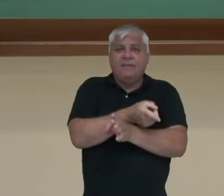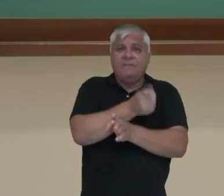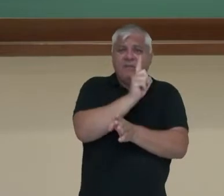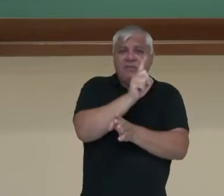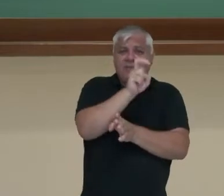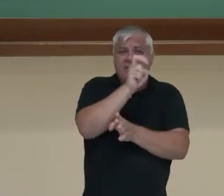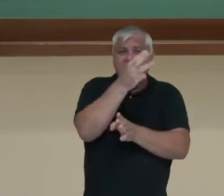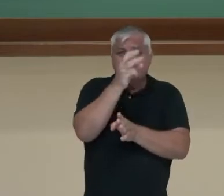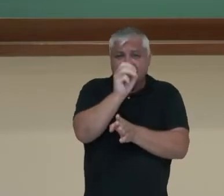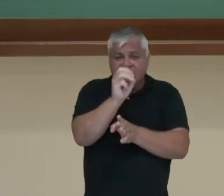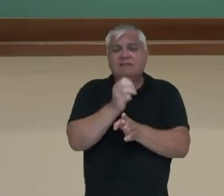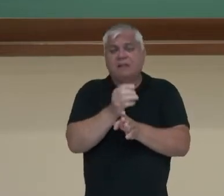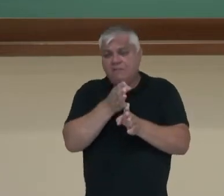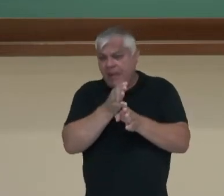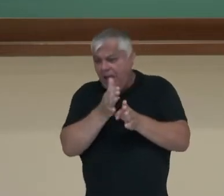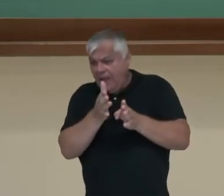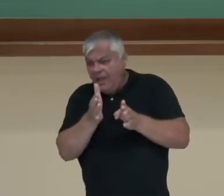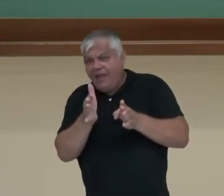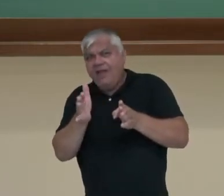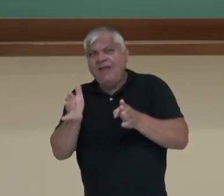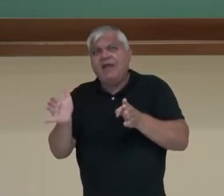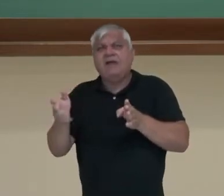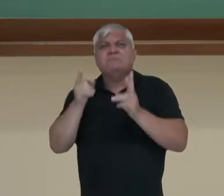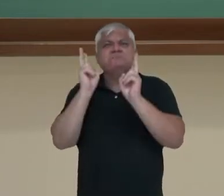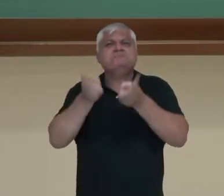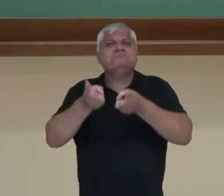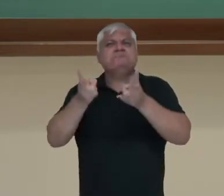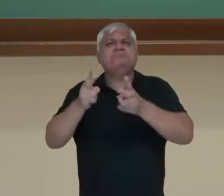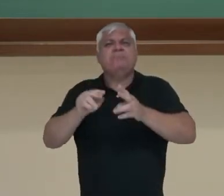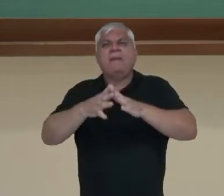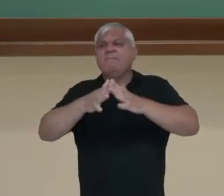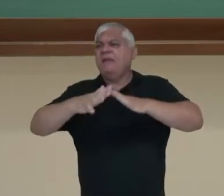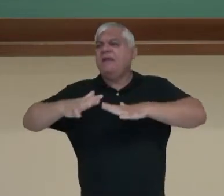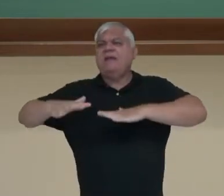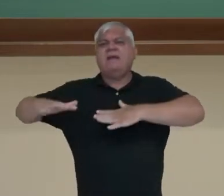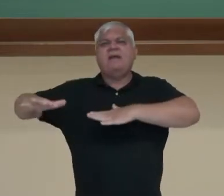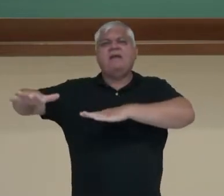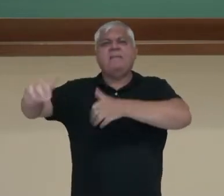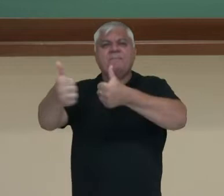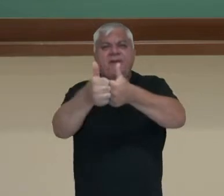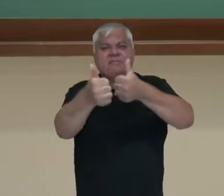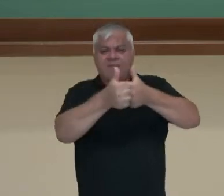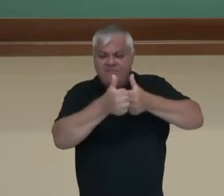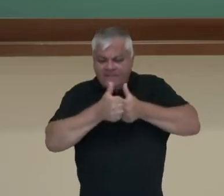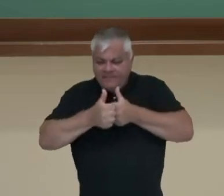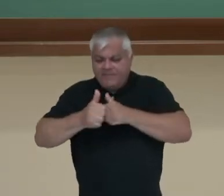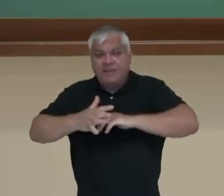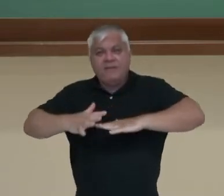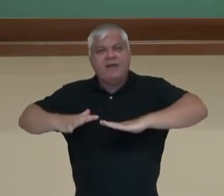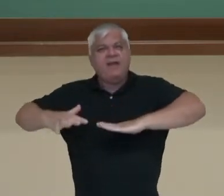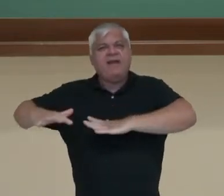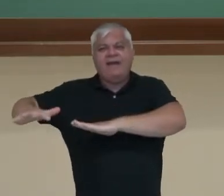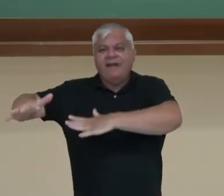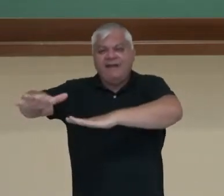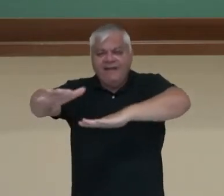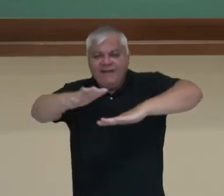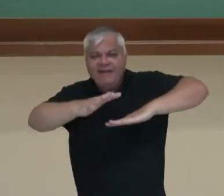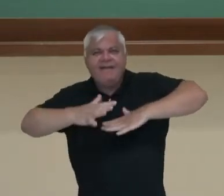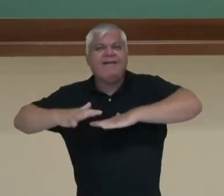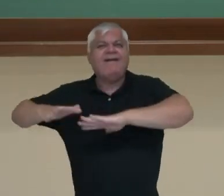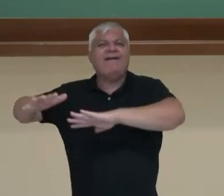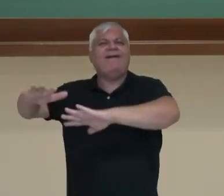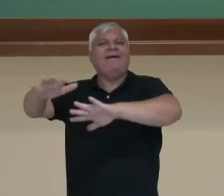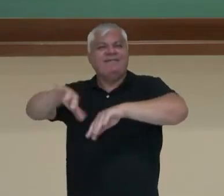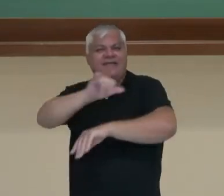1530, 1532, sempre litorâneo. Brasil é litorâneo, certo? A América portuguesa é litorânea.